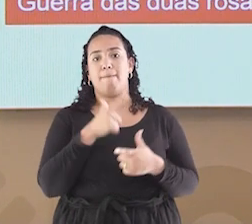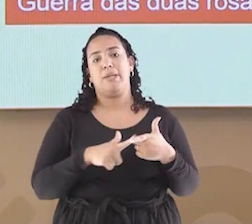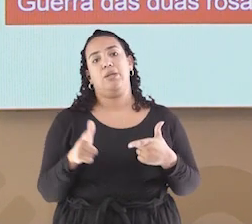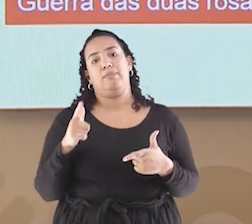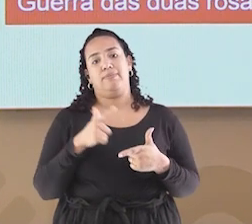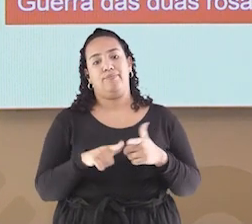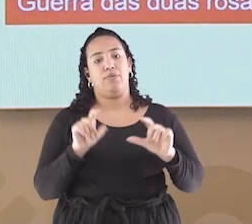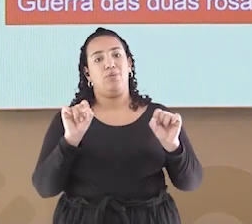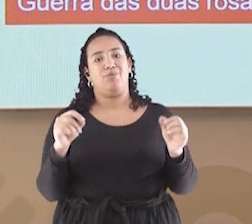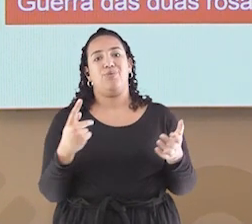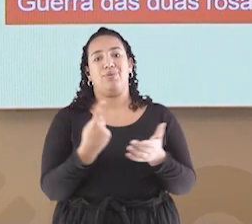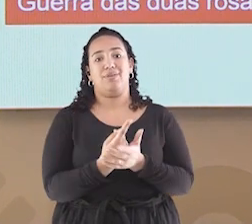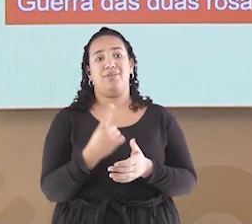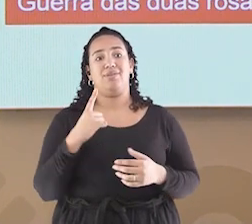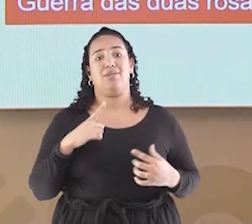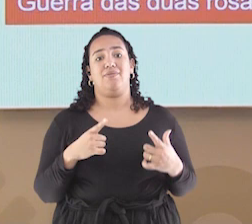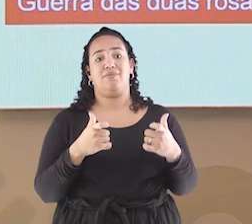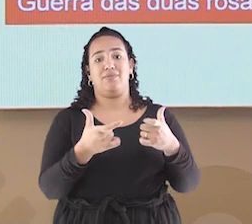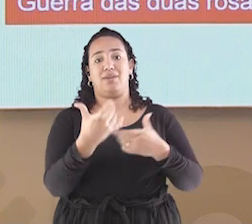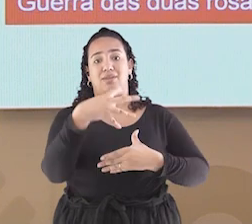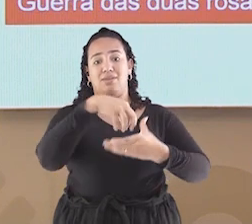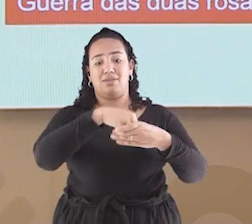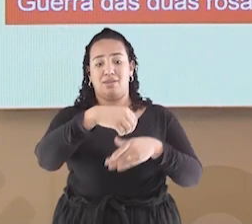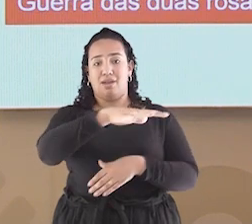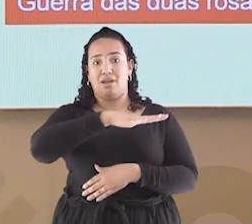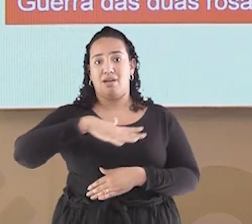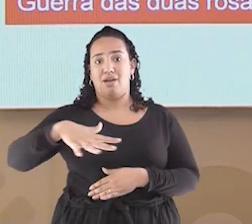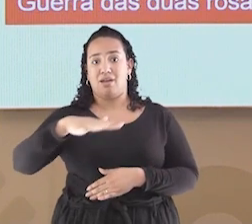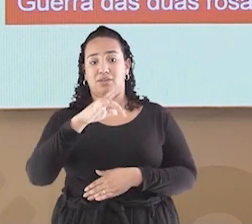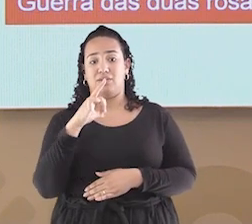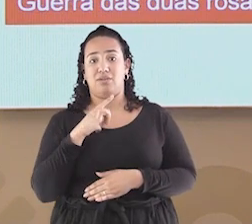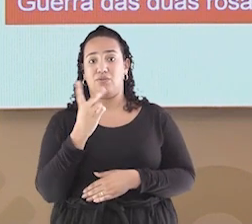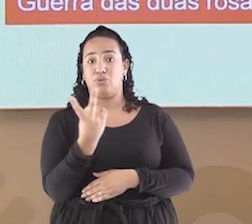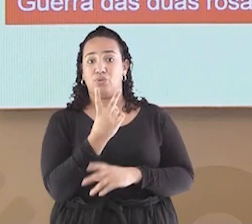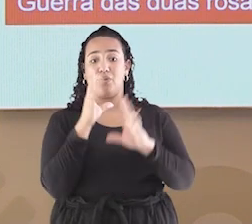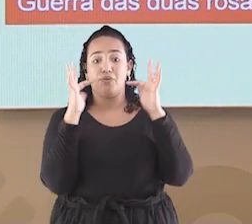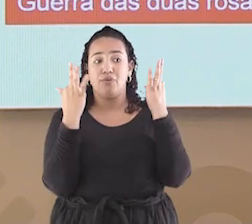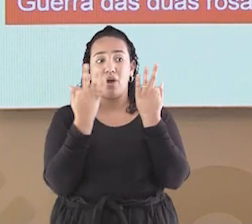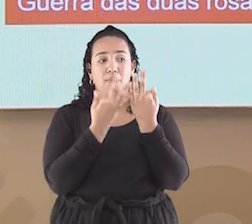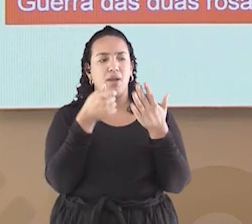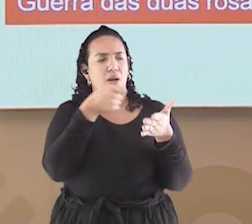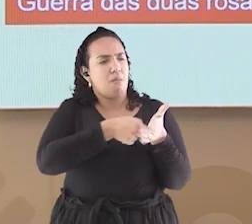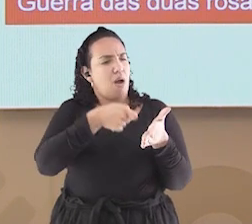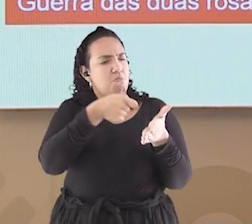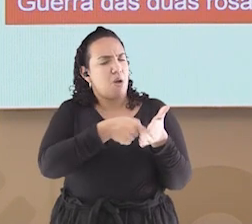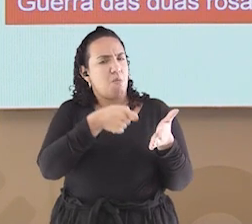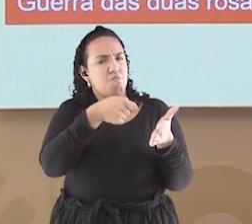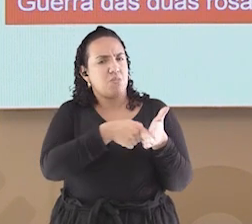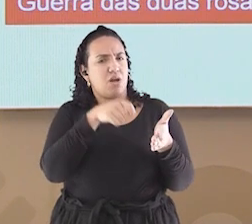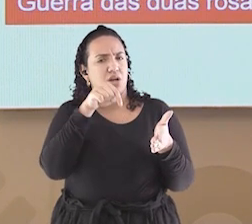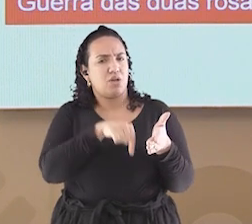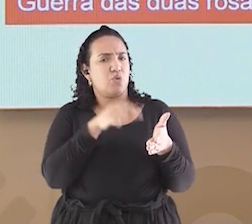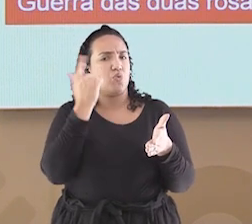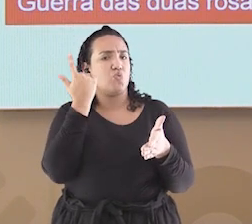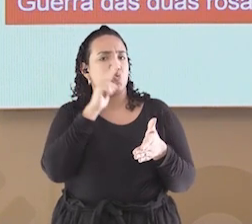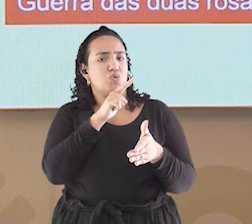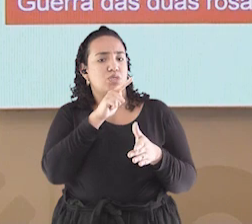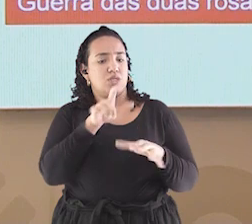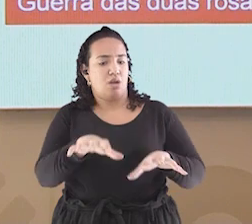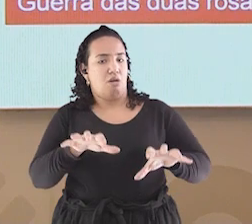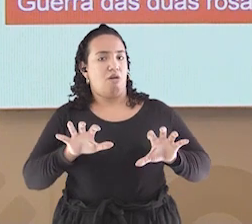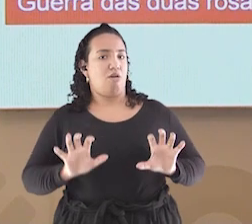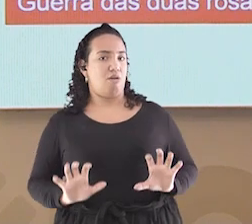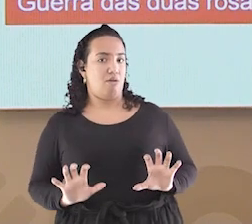uma guerra interna entre as famílias de York e Lancaster pelo trono. Apesar da vitória da Casa de Lancaster, ocorreu